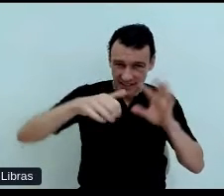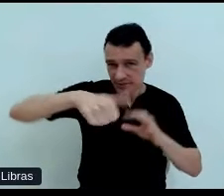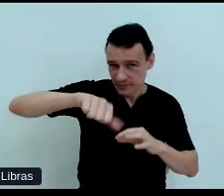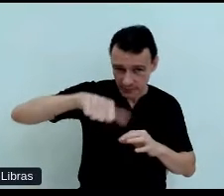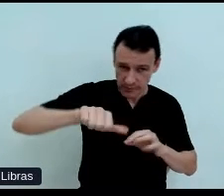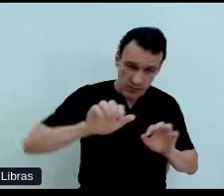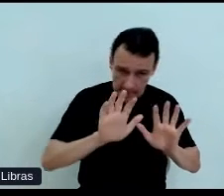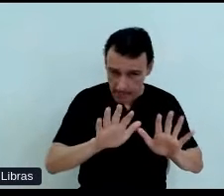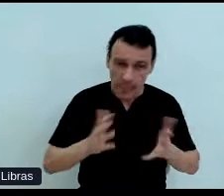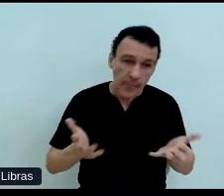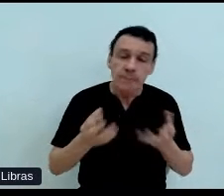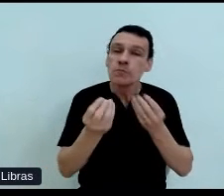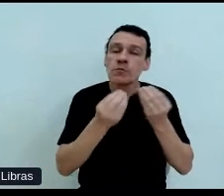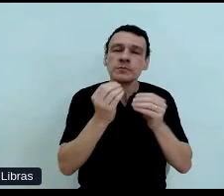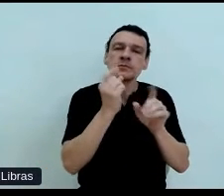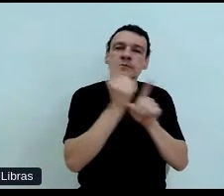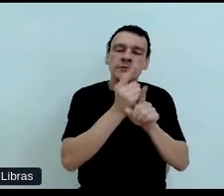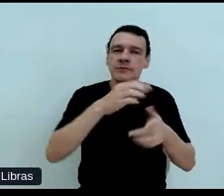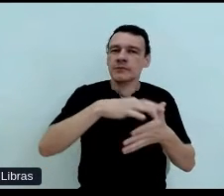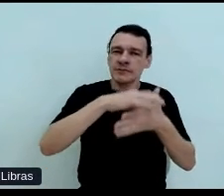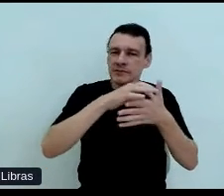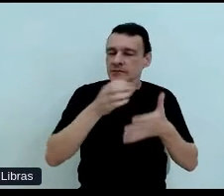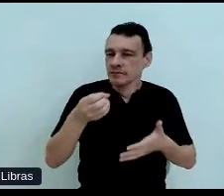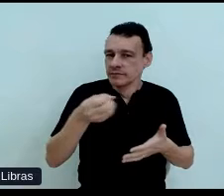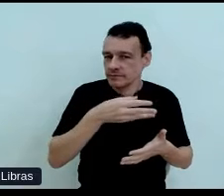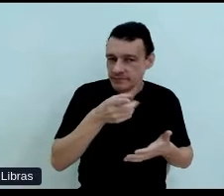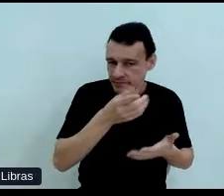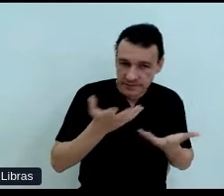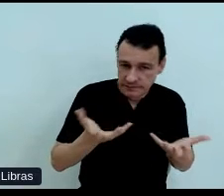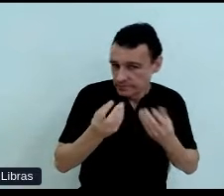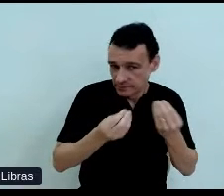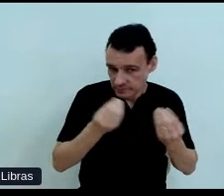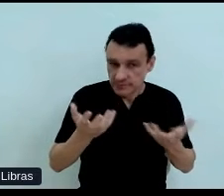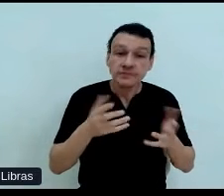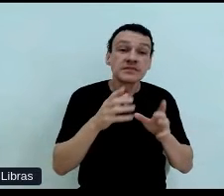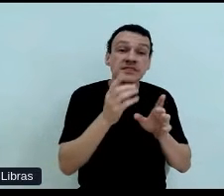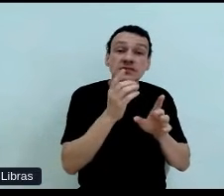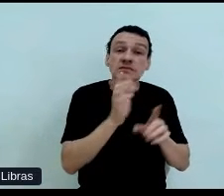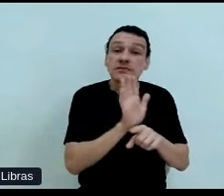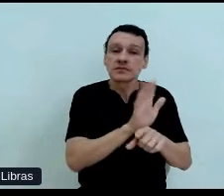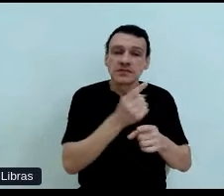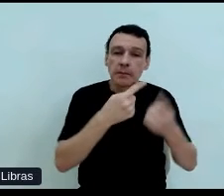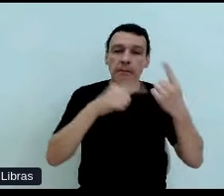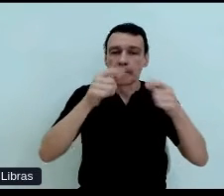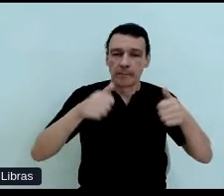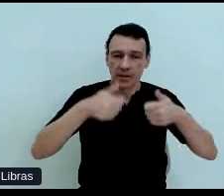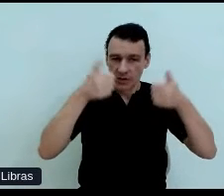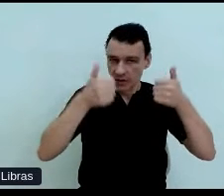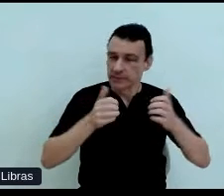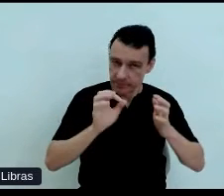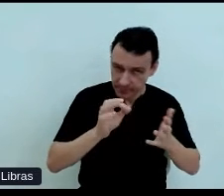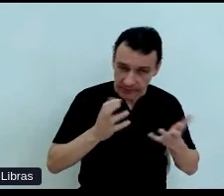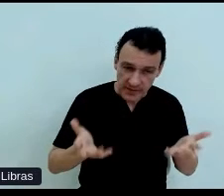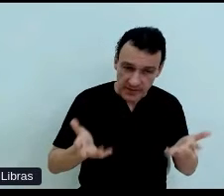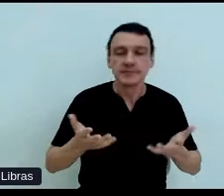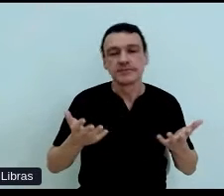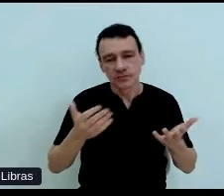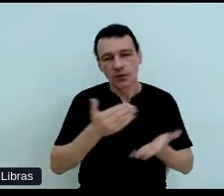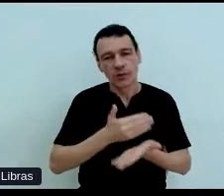esse novo líder e como a gente vai potenciar talentos. Então, bora lá, vamos começar. E